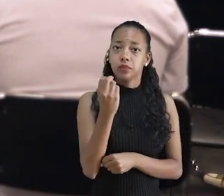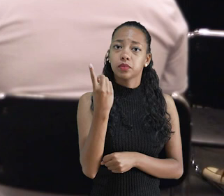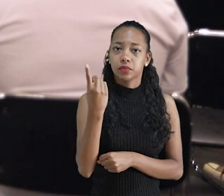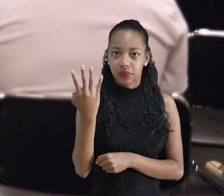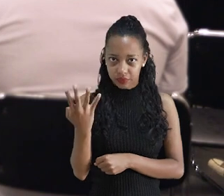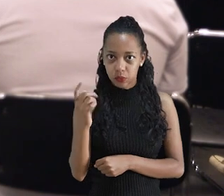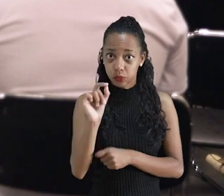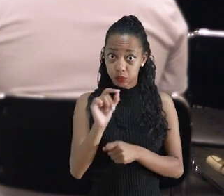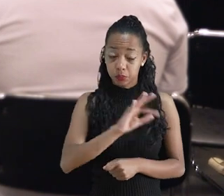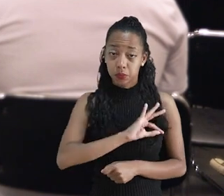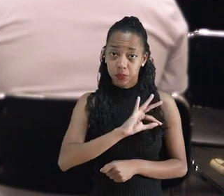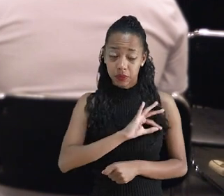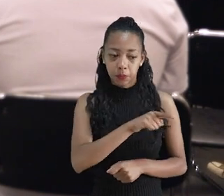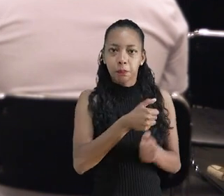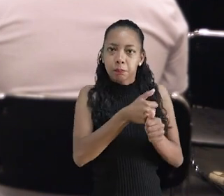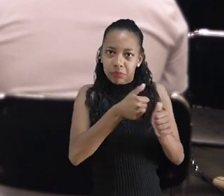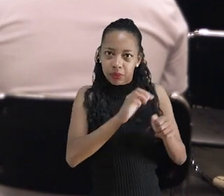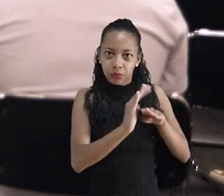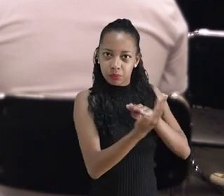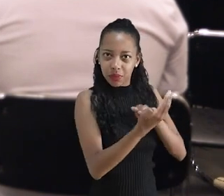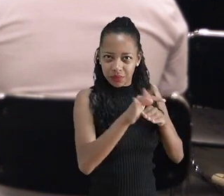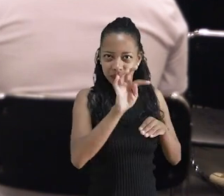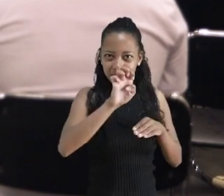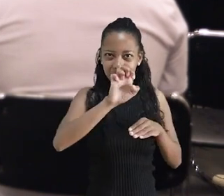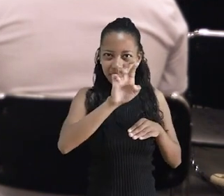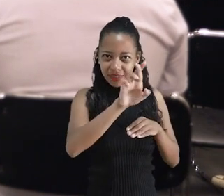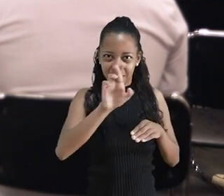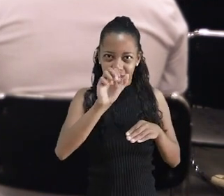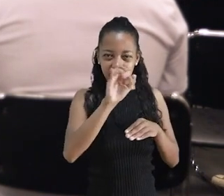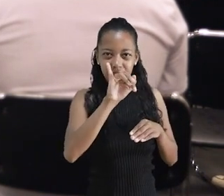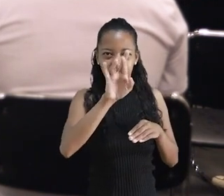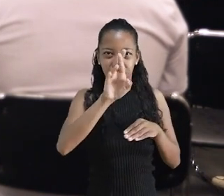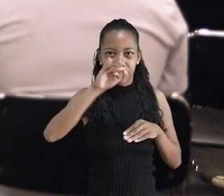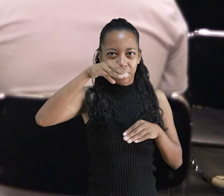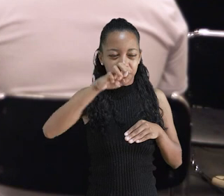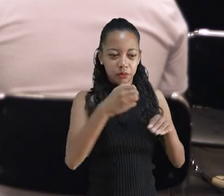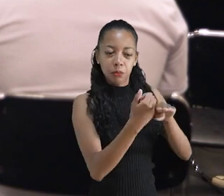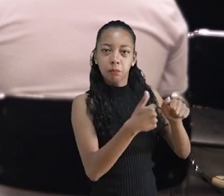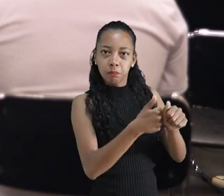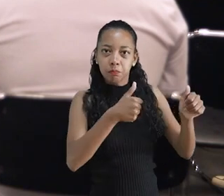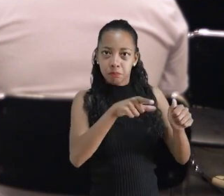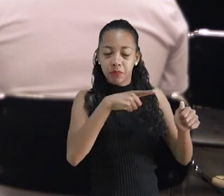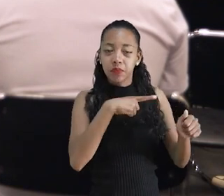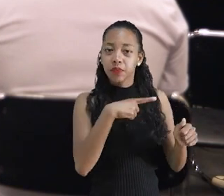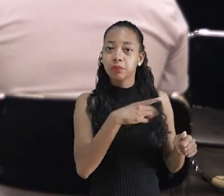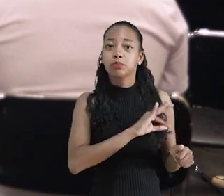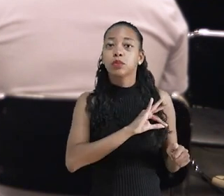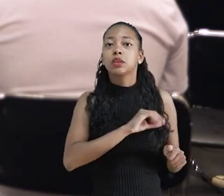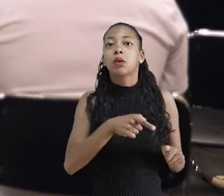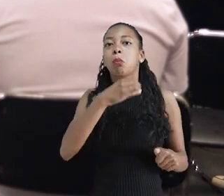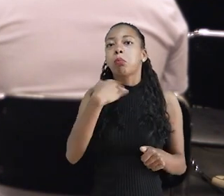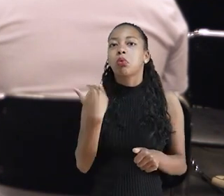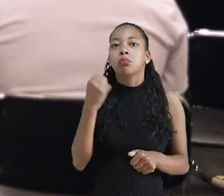assassinado na fronteira do nosso bairro um bairro vizinho que é o bairro Guamá e a partir disso veio A Retaliação